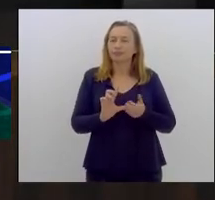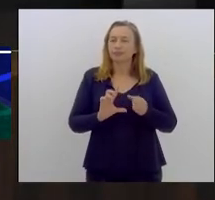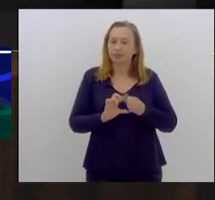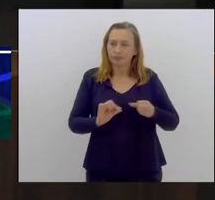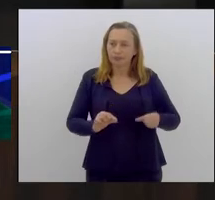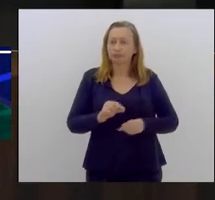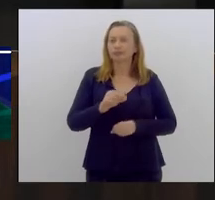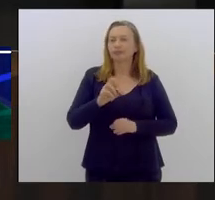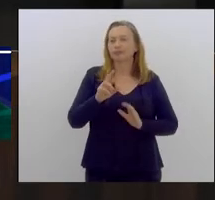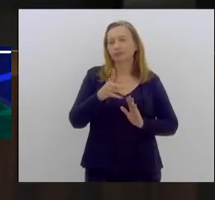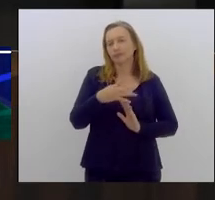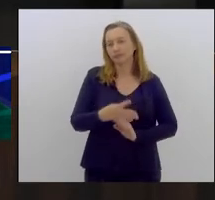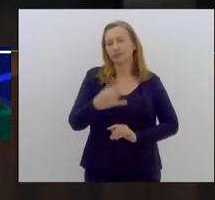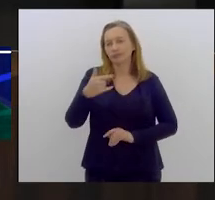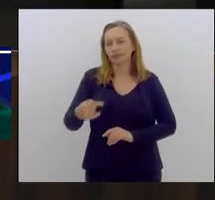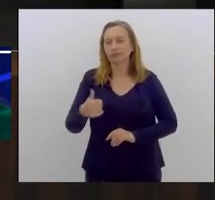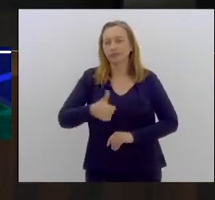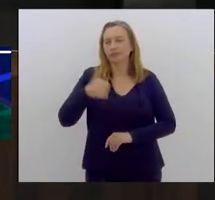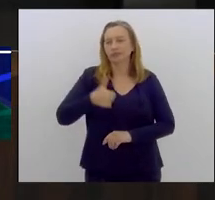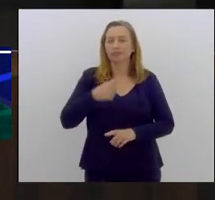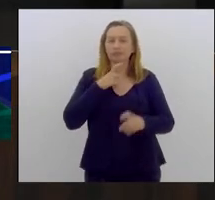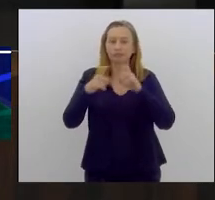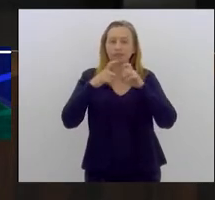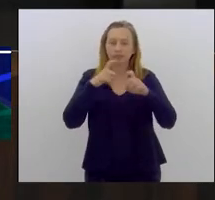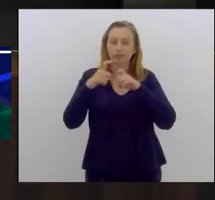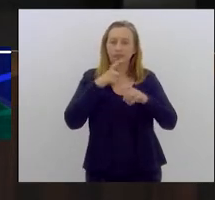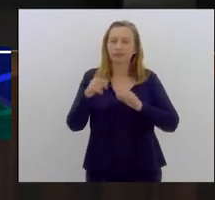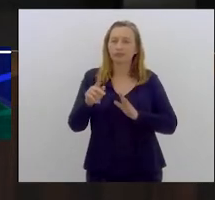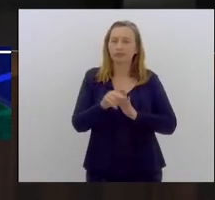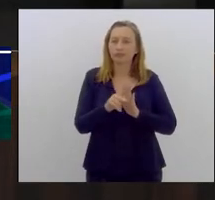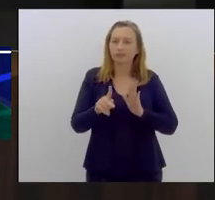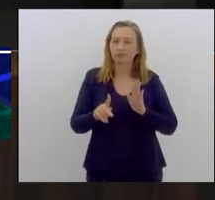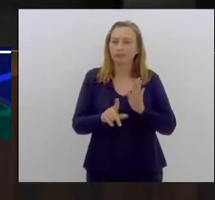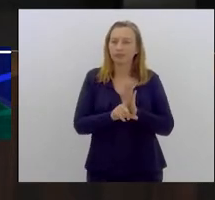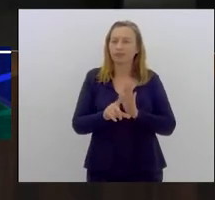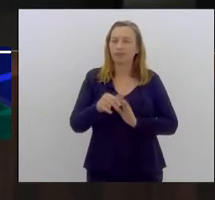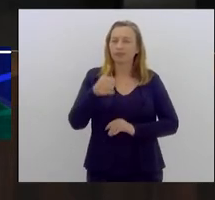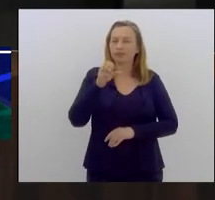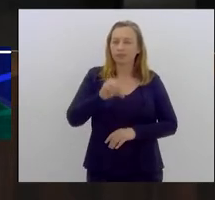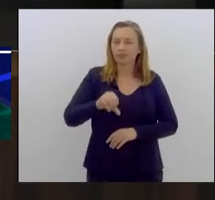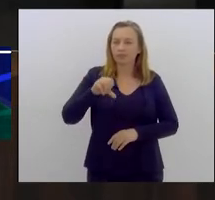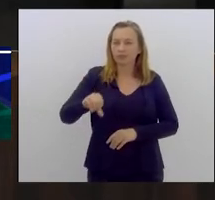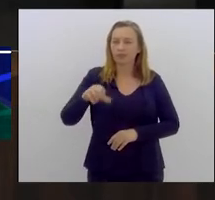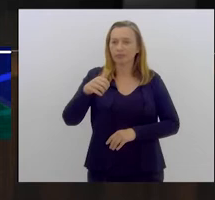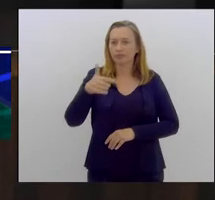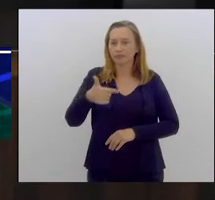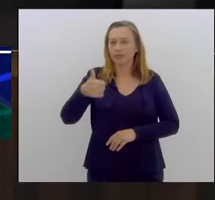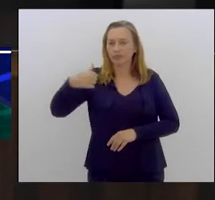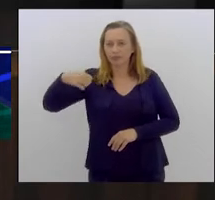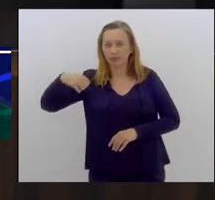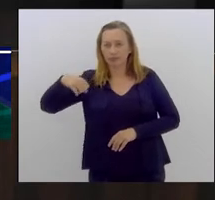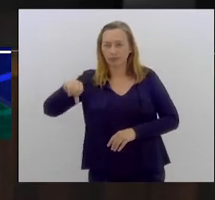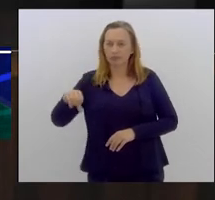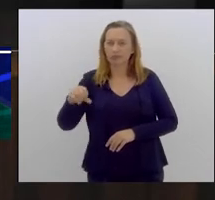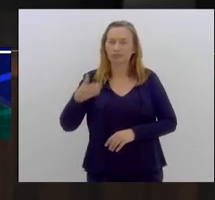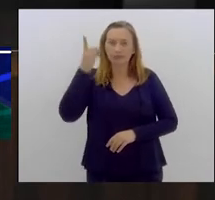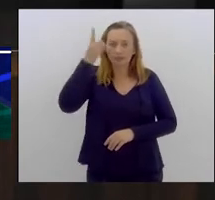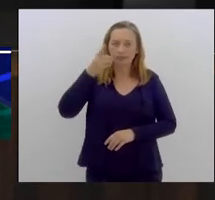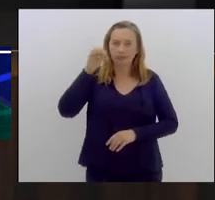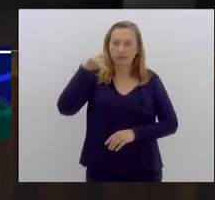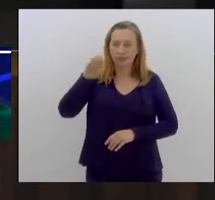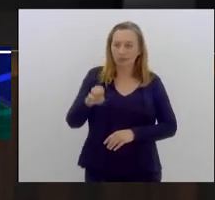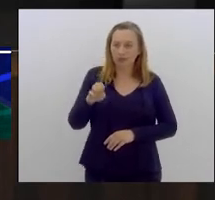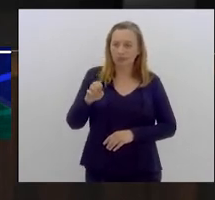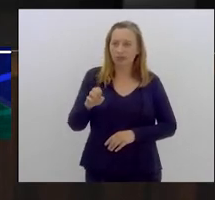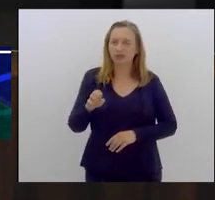em tramitação ordinária, em votação, em primeira discussão, projeto de lei 999 de 19, de autoria do deputado Felipe Obel,